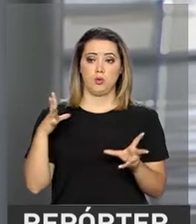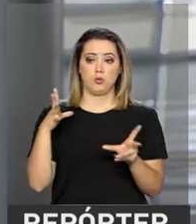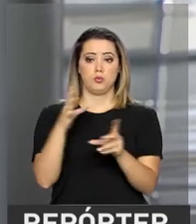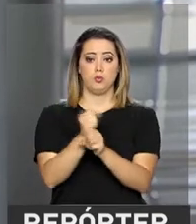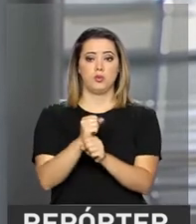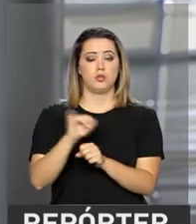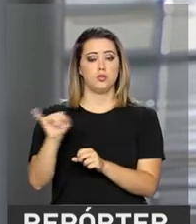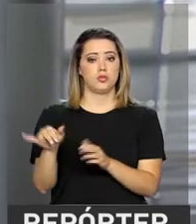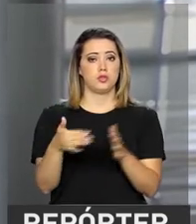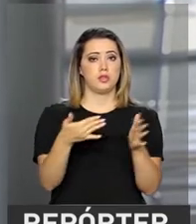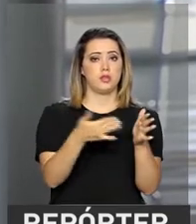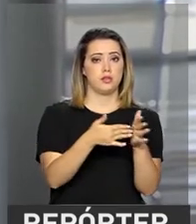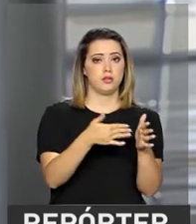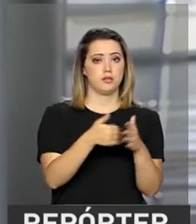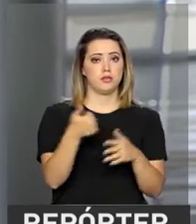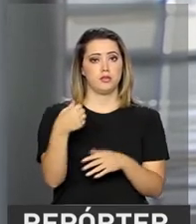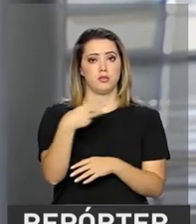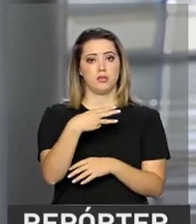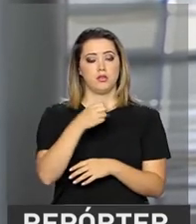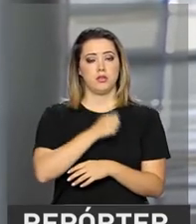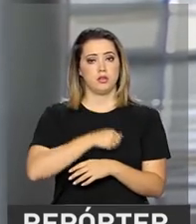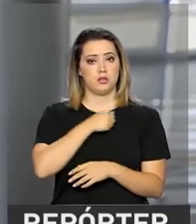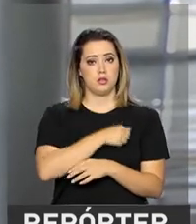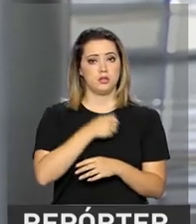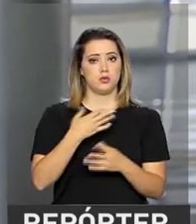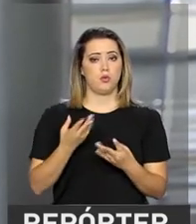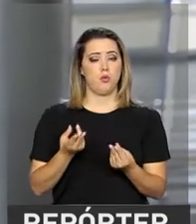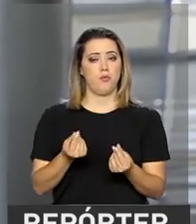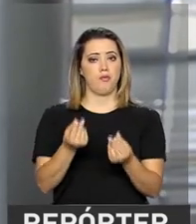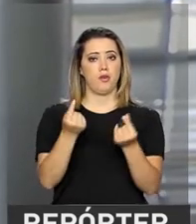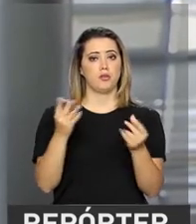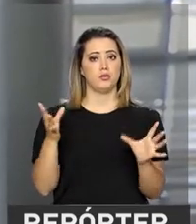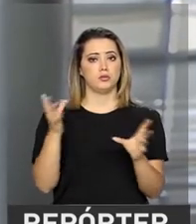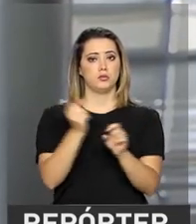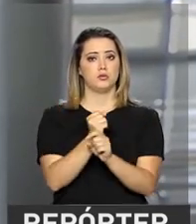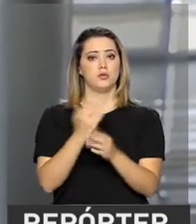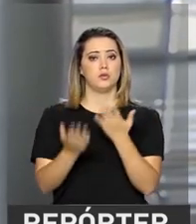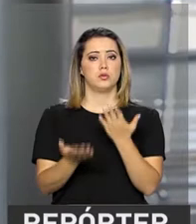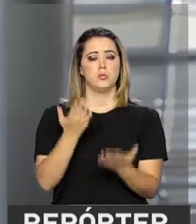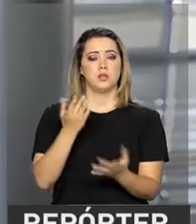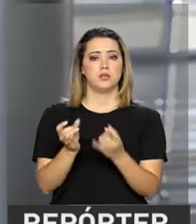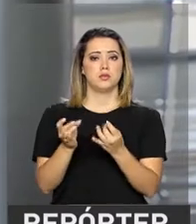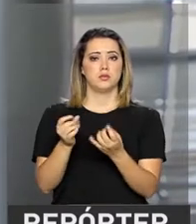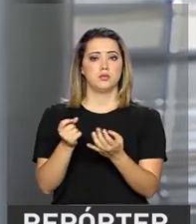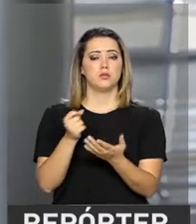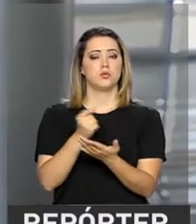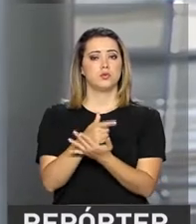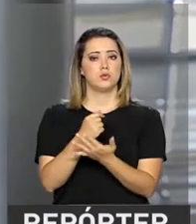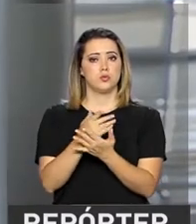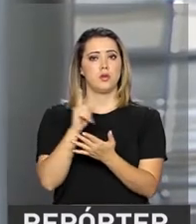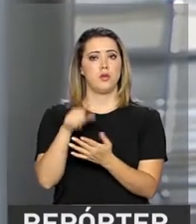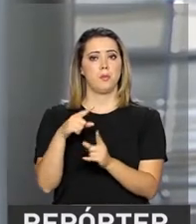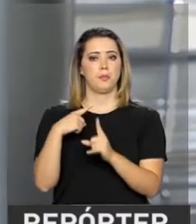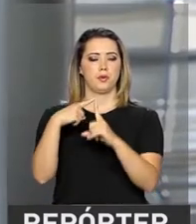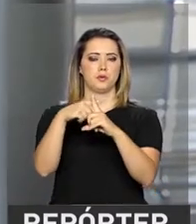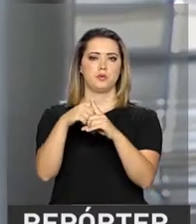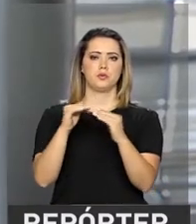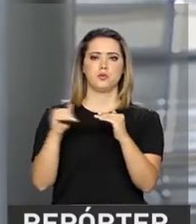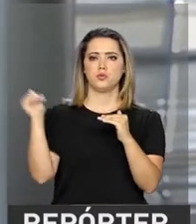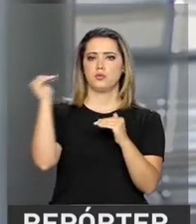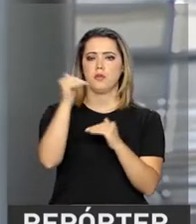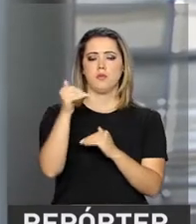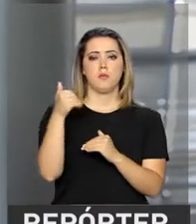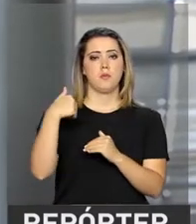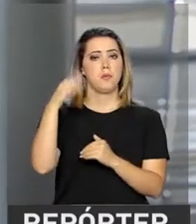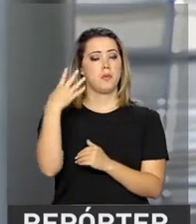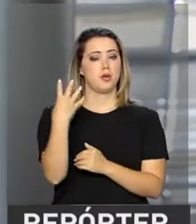de janeiro até 13 de agosto, o saldo na balança comercial brasileira também é positivo e supera